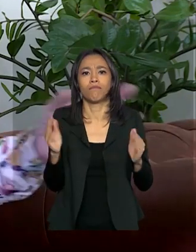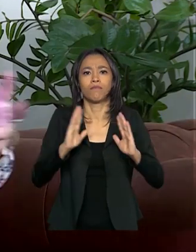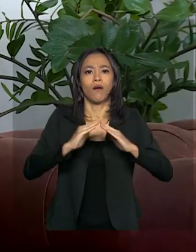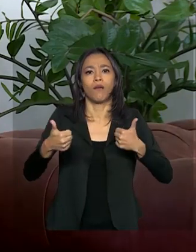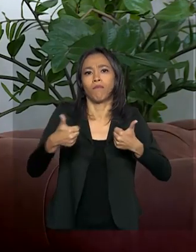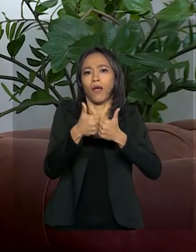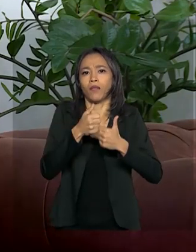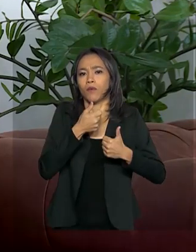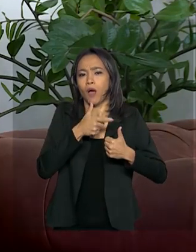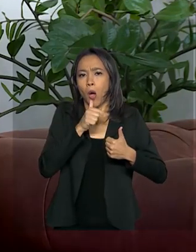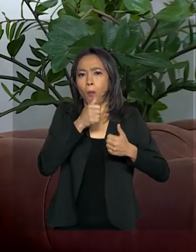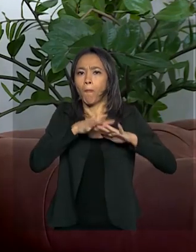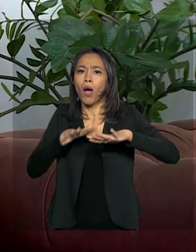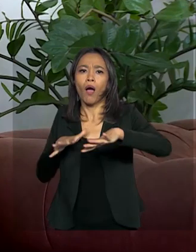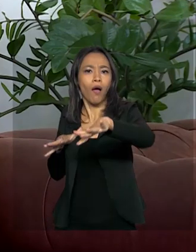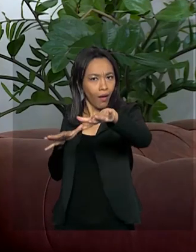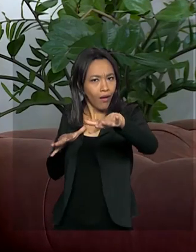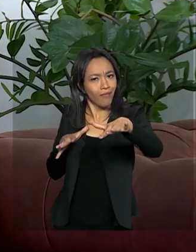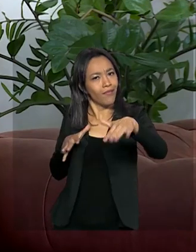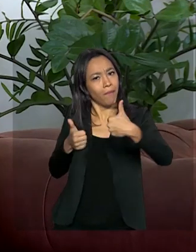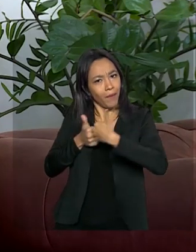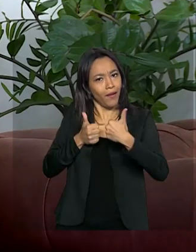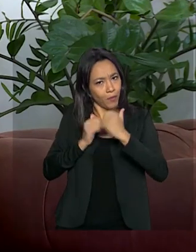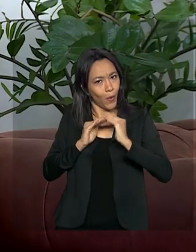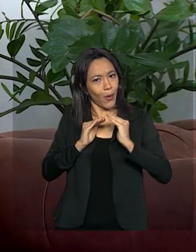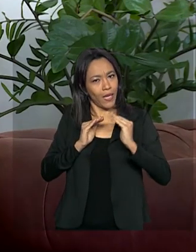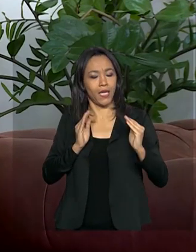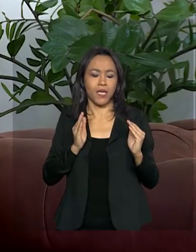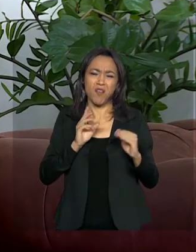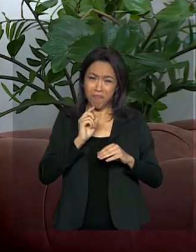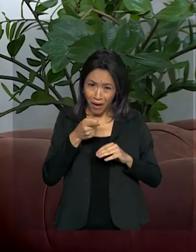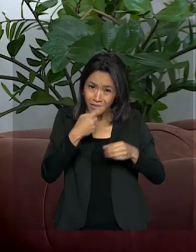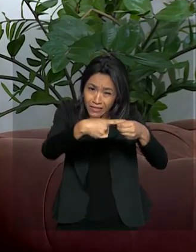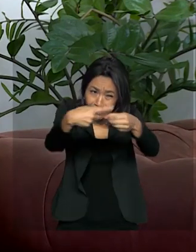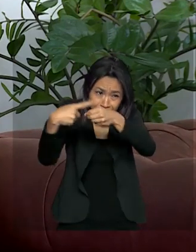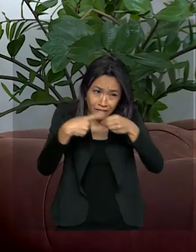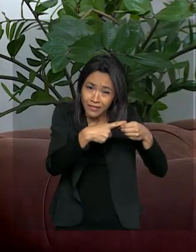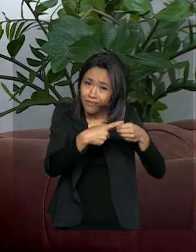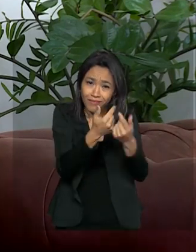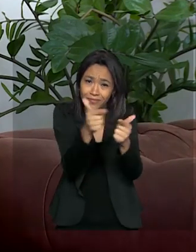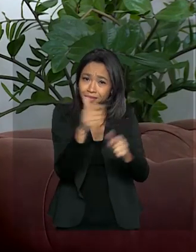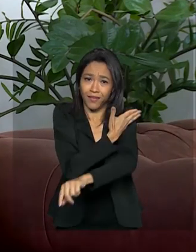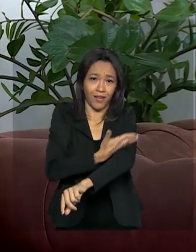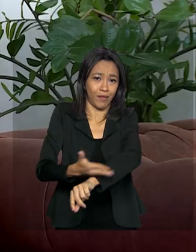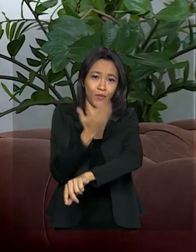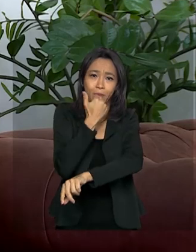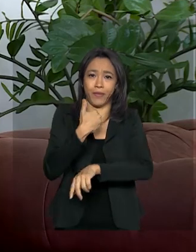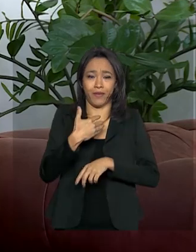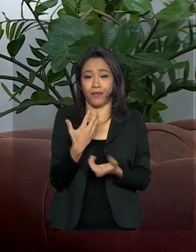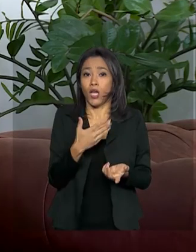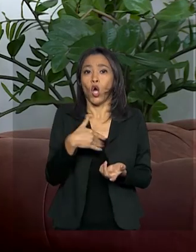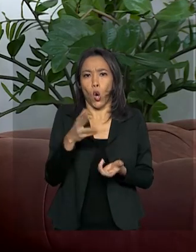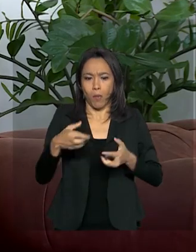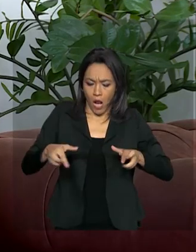da costa né que mora na e no interior as pessoas não tem muito hábito você come mais